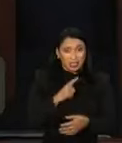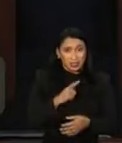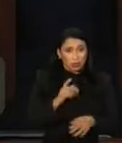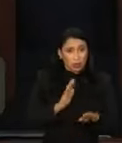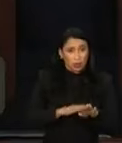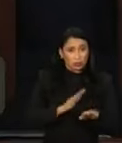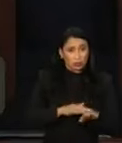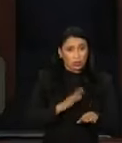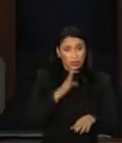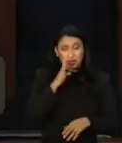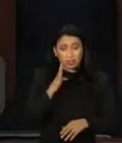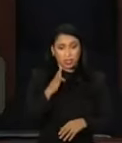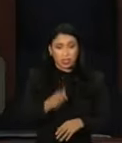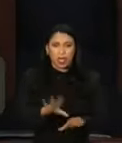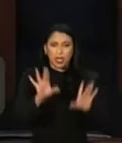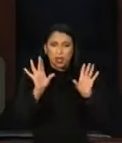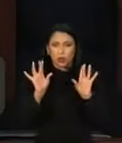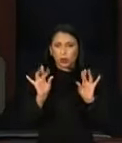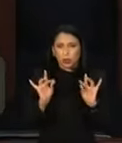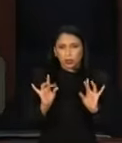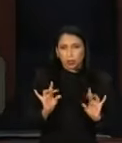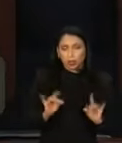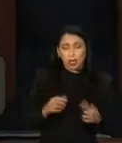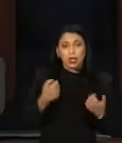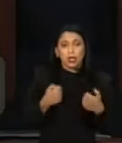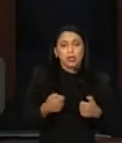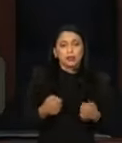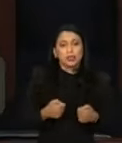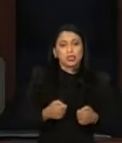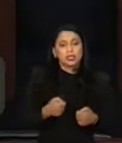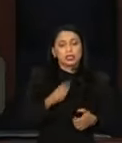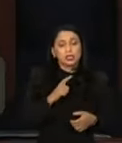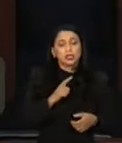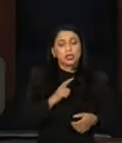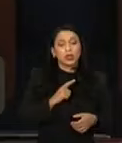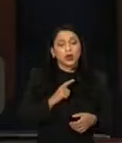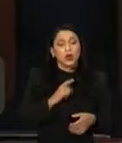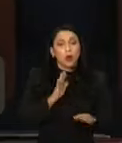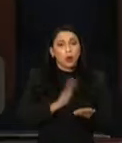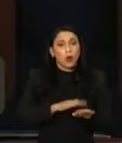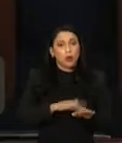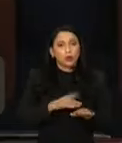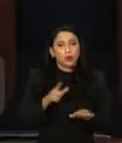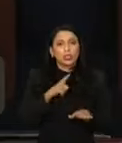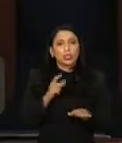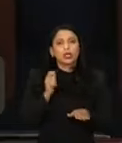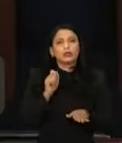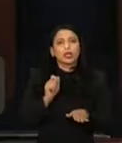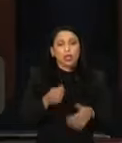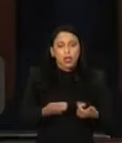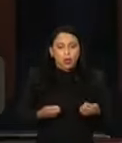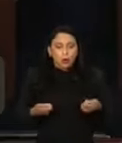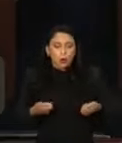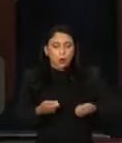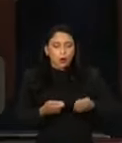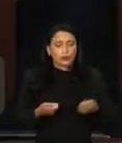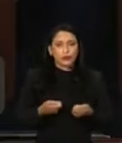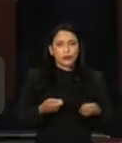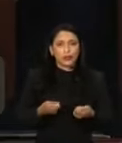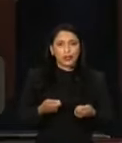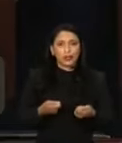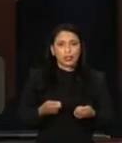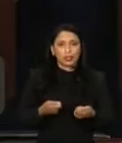aí, o detalhe, é necessário que o autor imediato exerça um controle sobre a vontade do